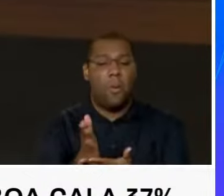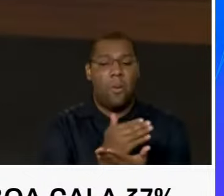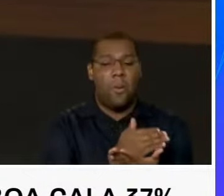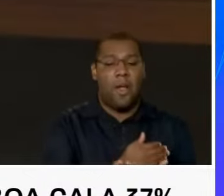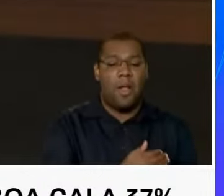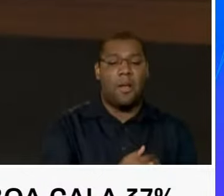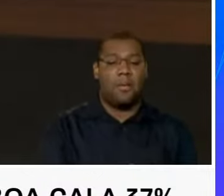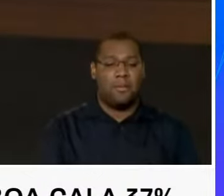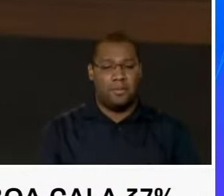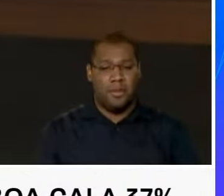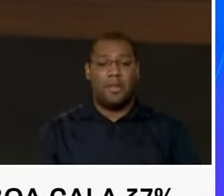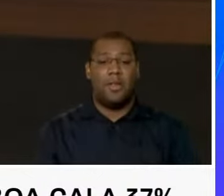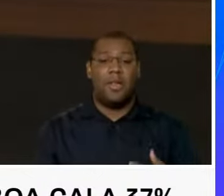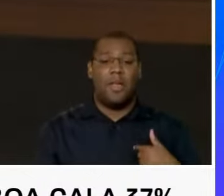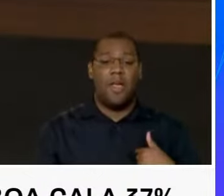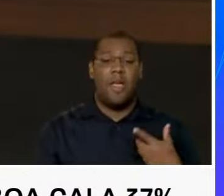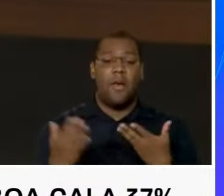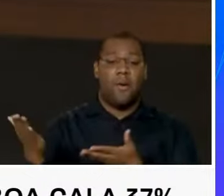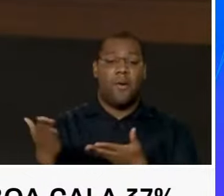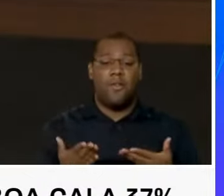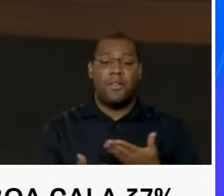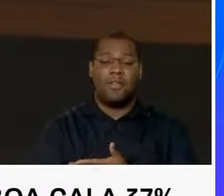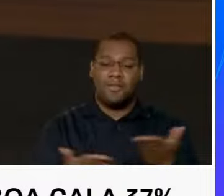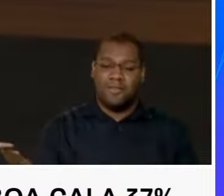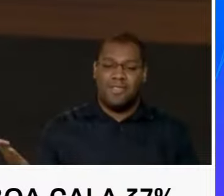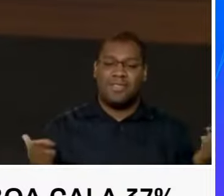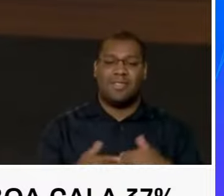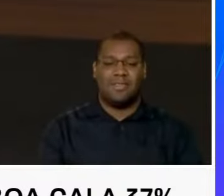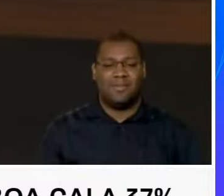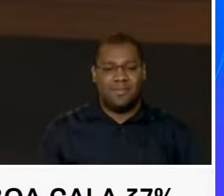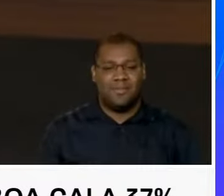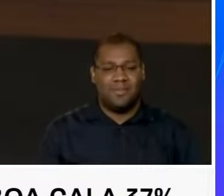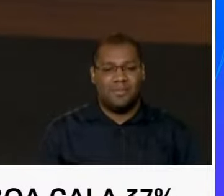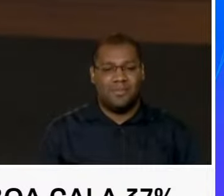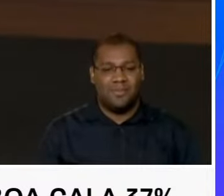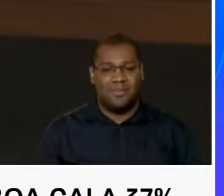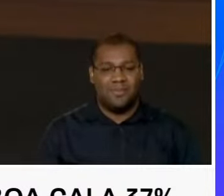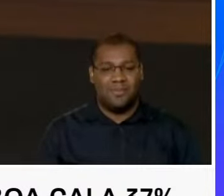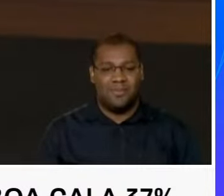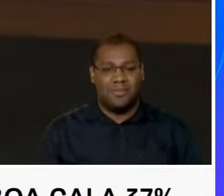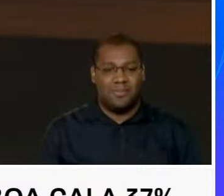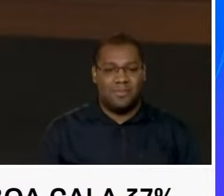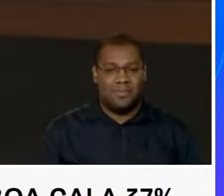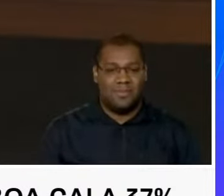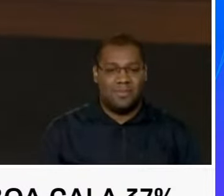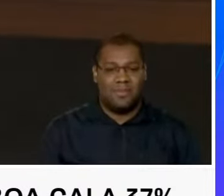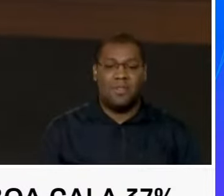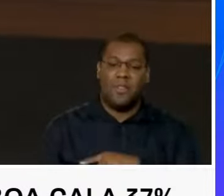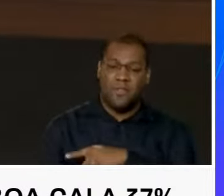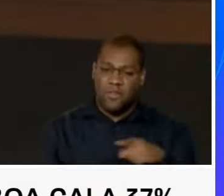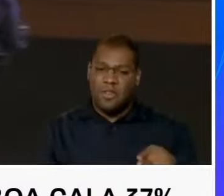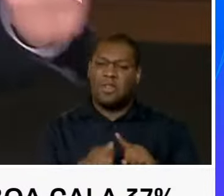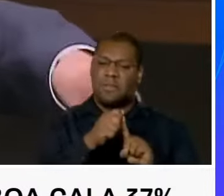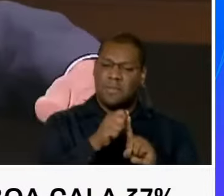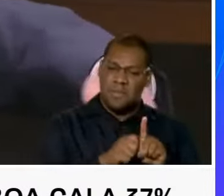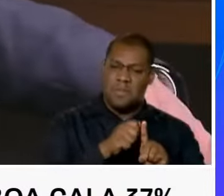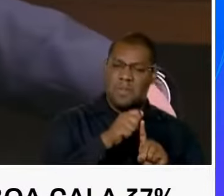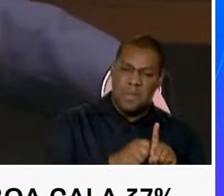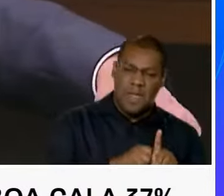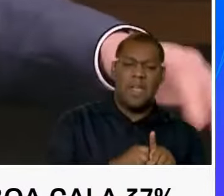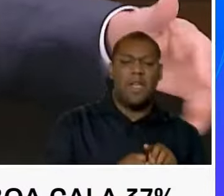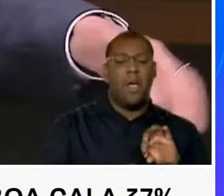cinco pontos percentuais eh de avaliação boa e ótima margem de erro é de 2,2 pontos percentuais pra